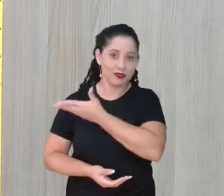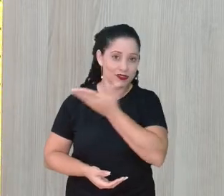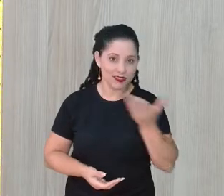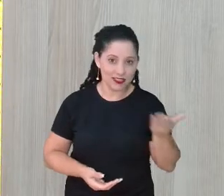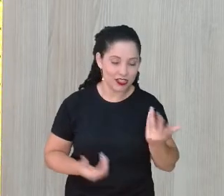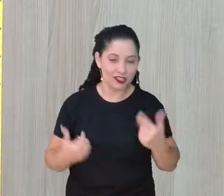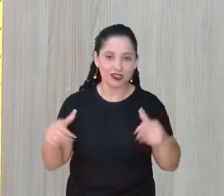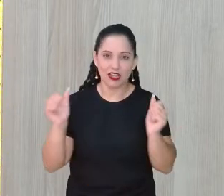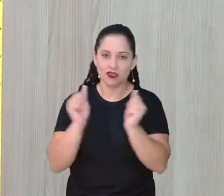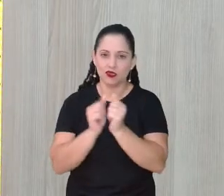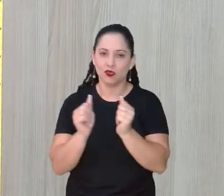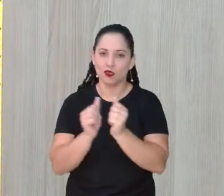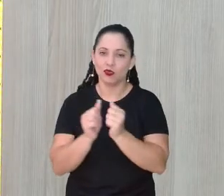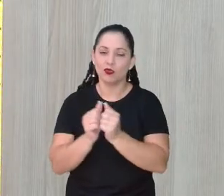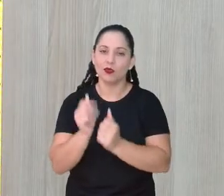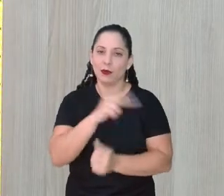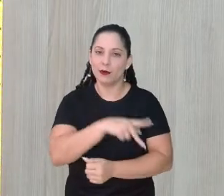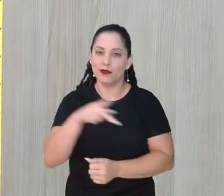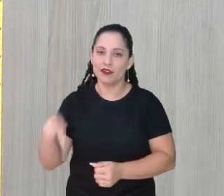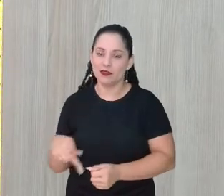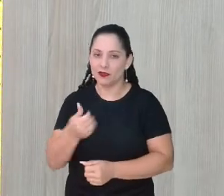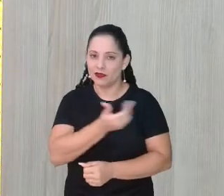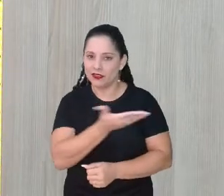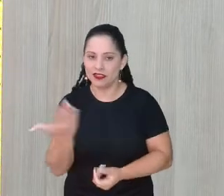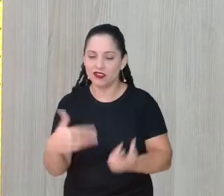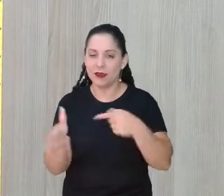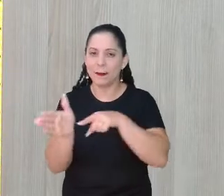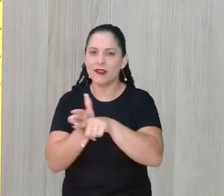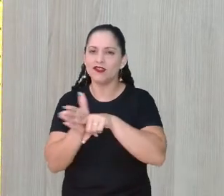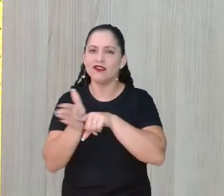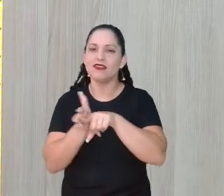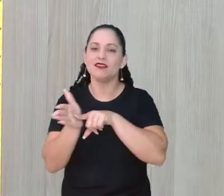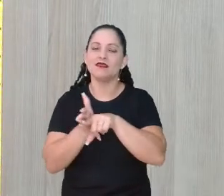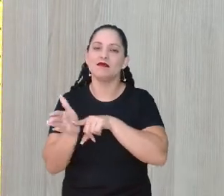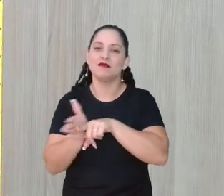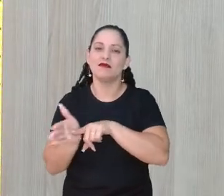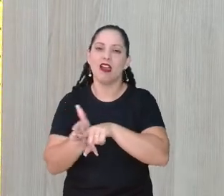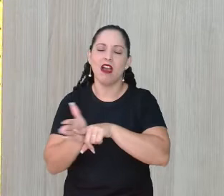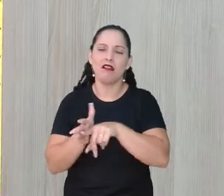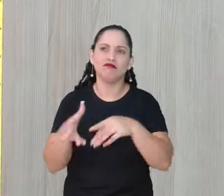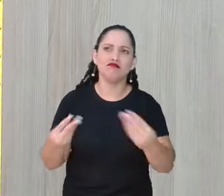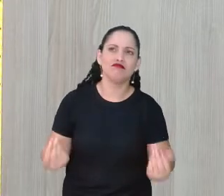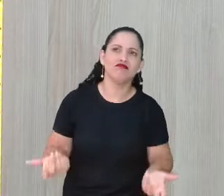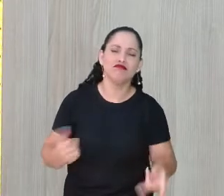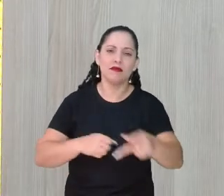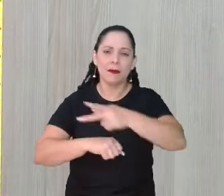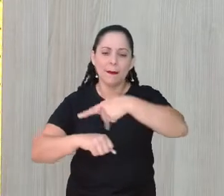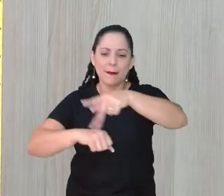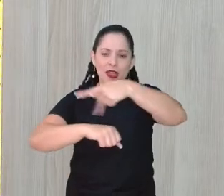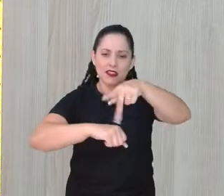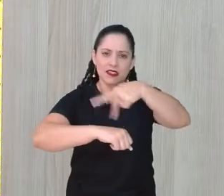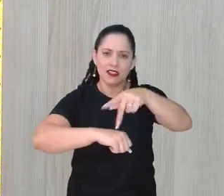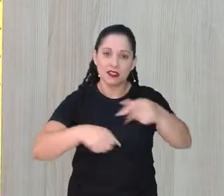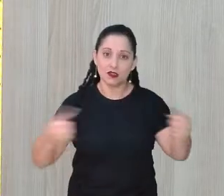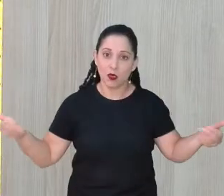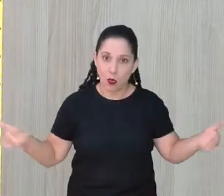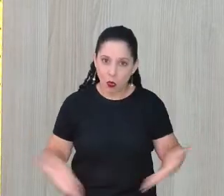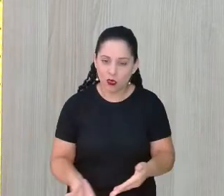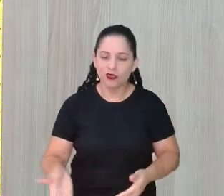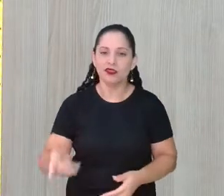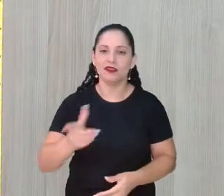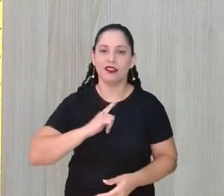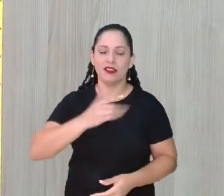junto com o auxílio do professor de vocês, aí pesquisar, por exemplo, alguns países que hoje possuem